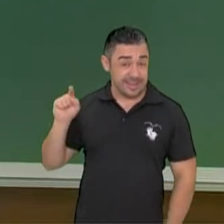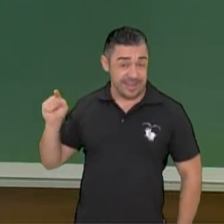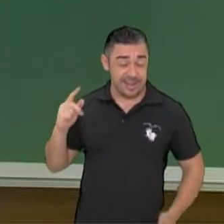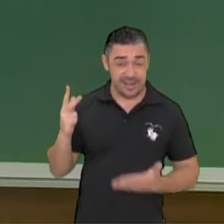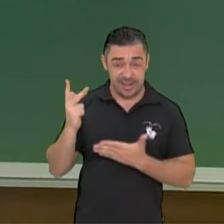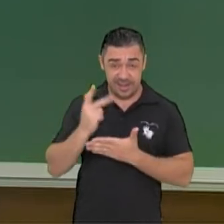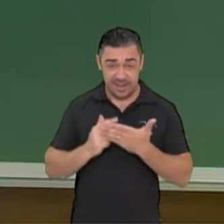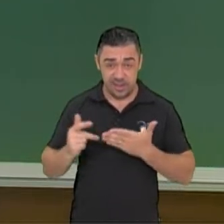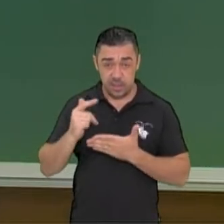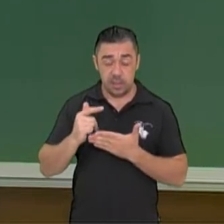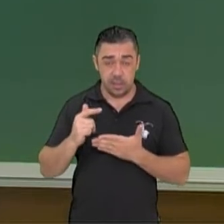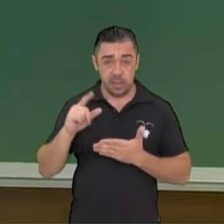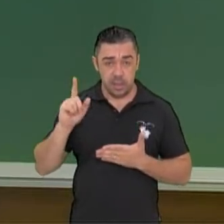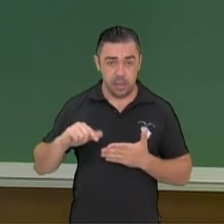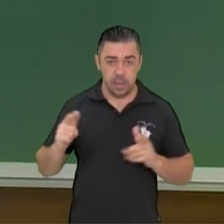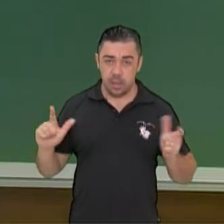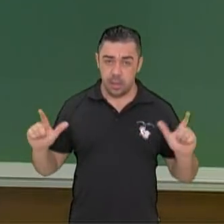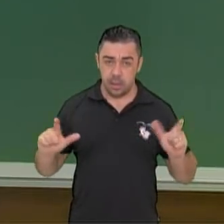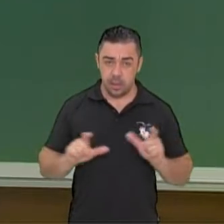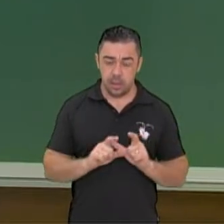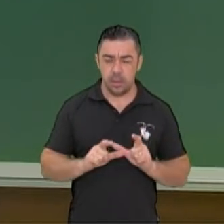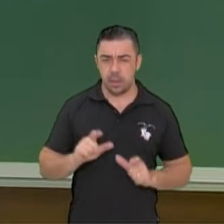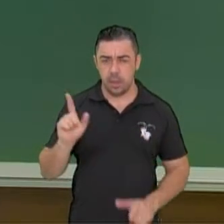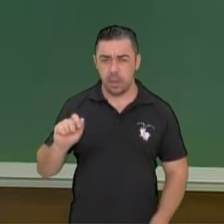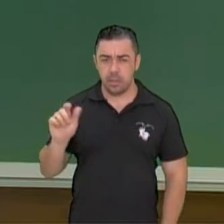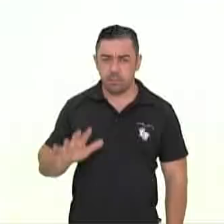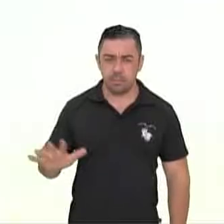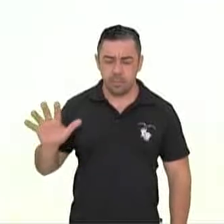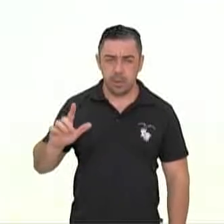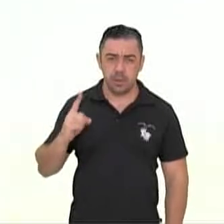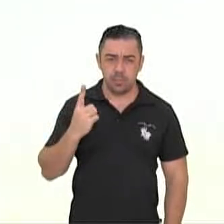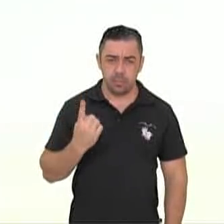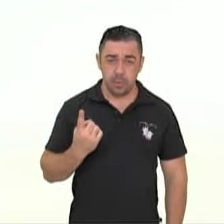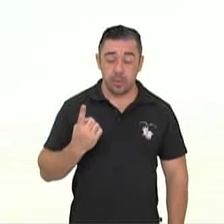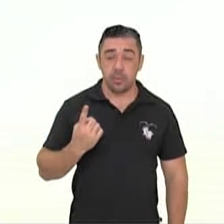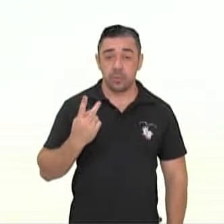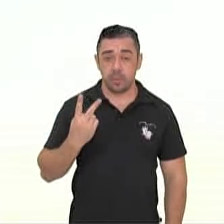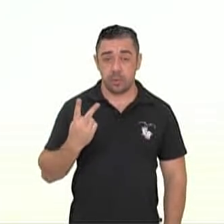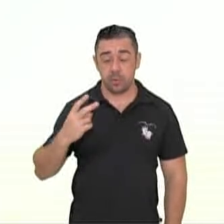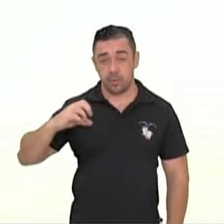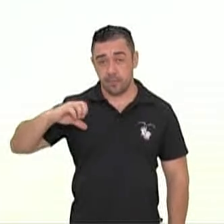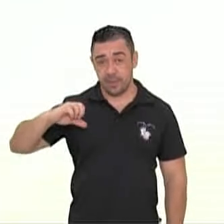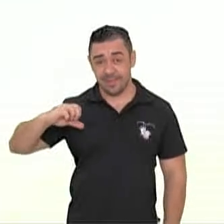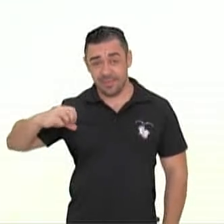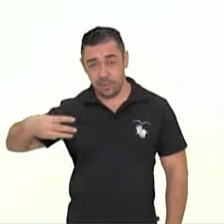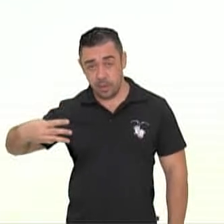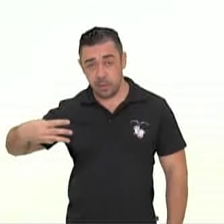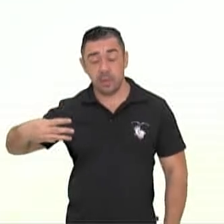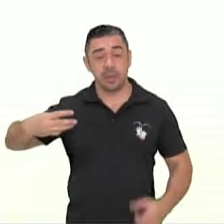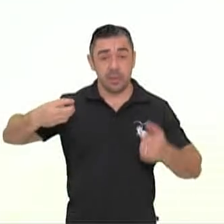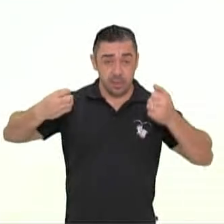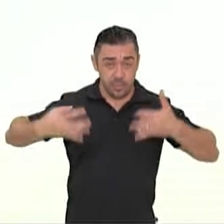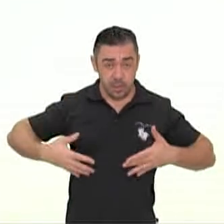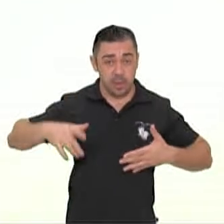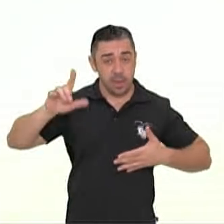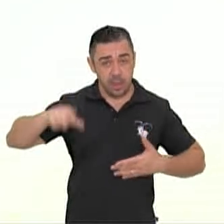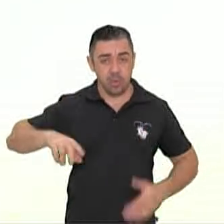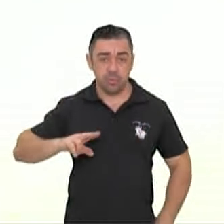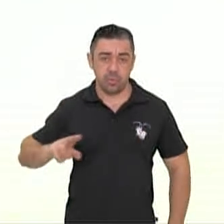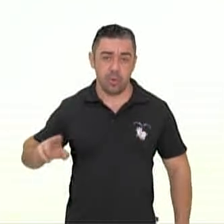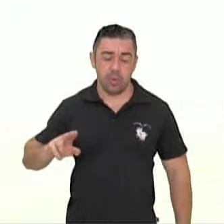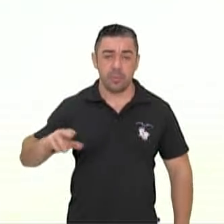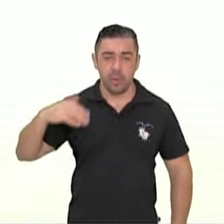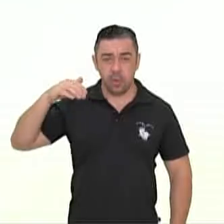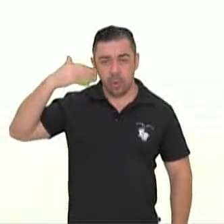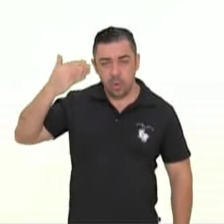na verdade, é uma miniatura, uma imagem de 1293, ela está exatamente representando a cerimônia chamada